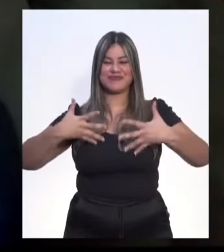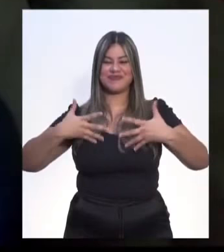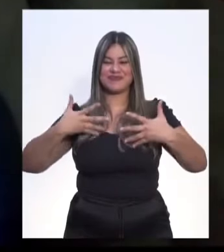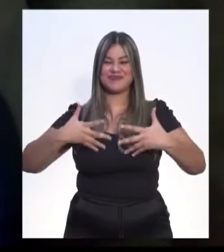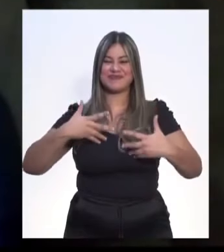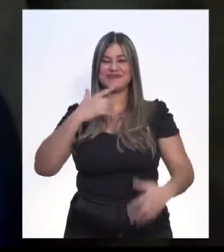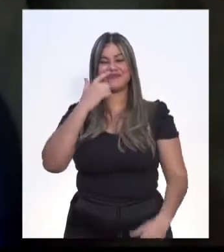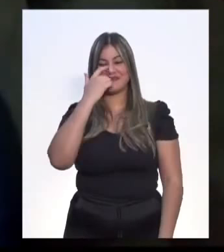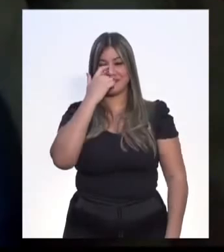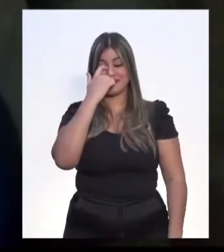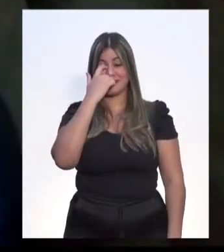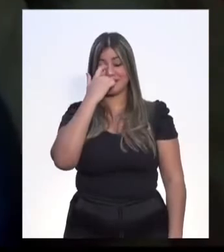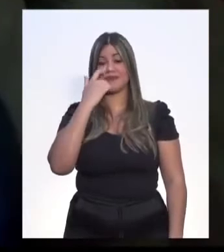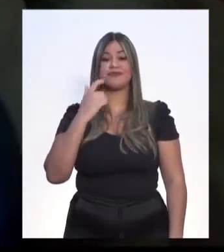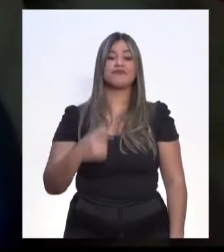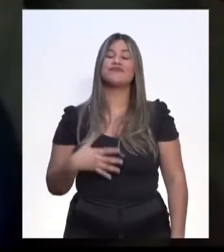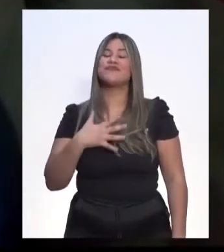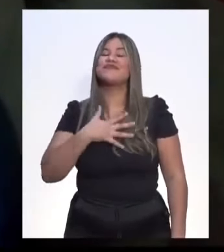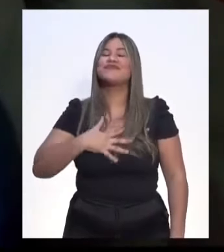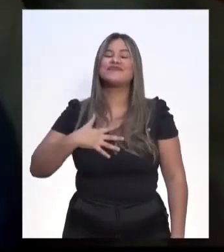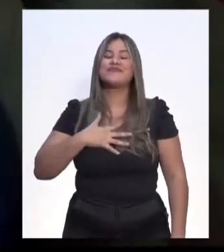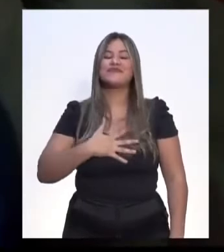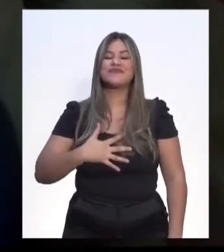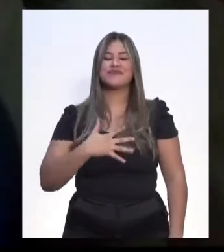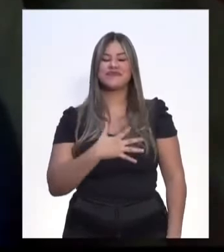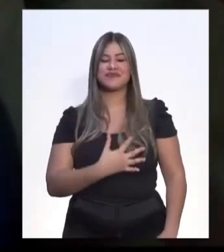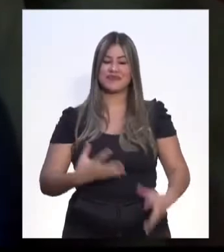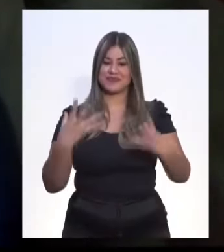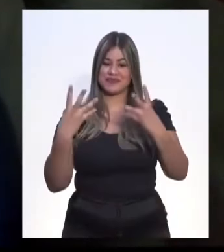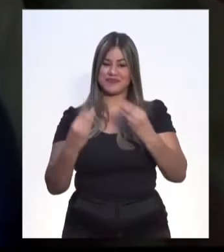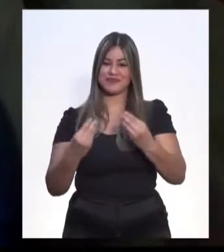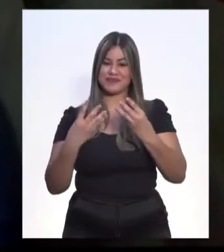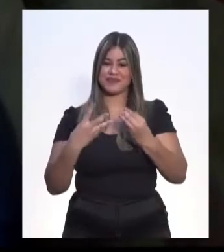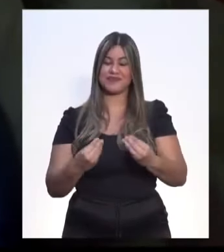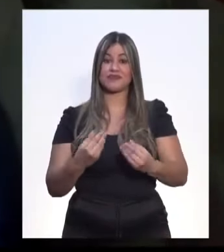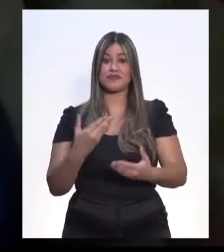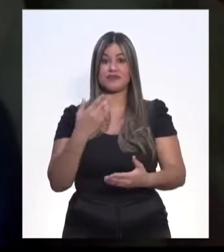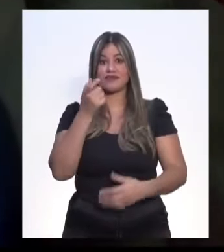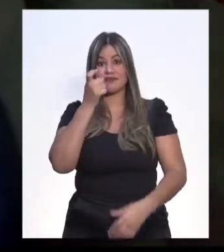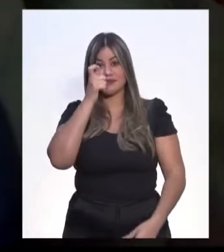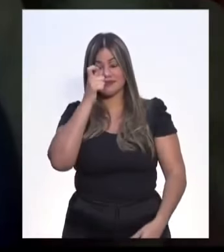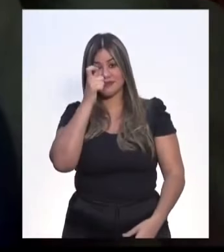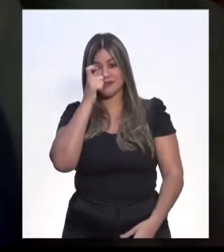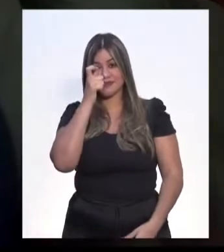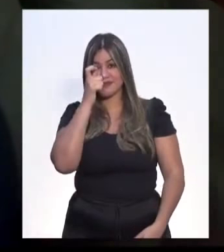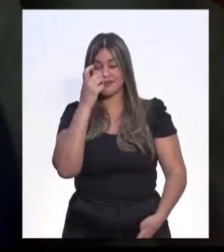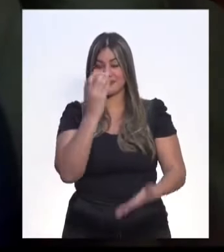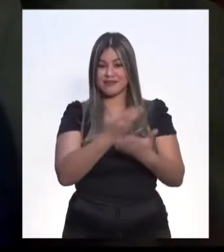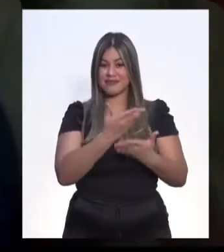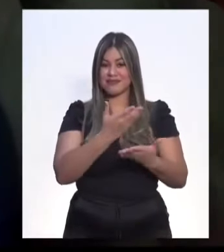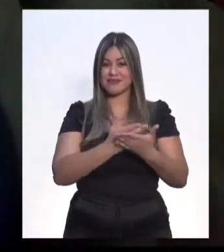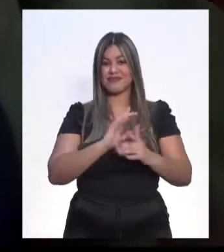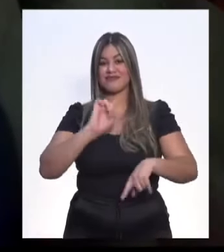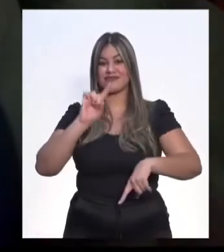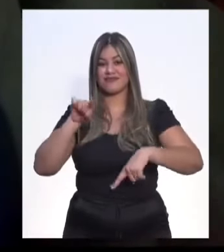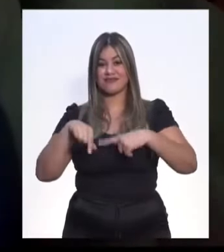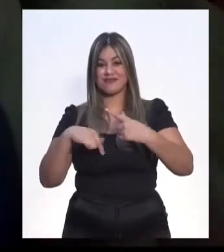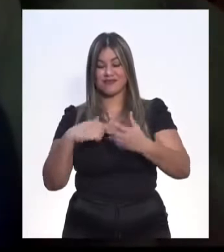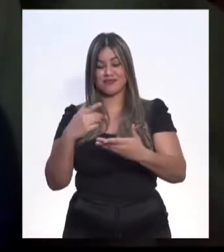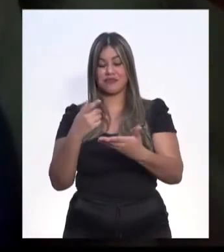divertida Eu gostei muito Eu assisti às aulas e a direto fazer as missão